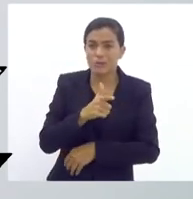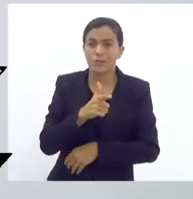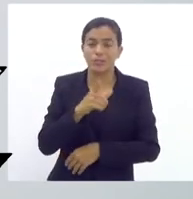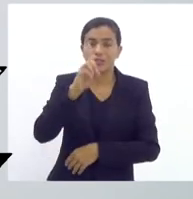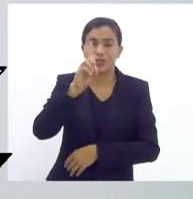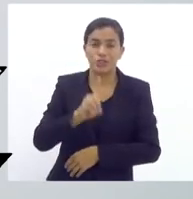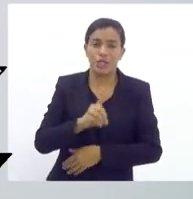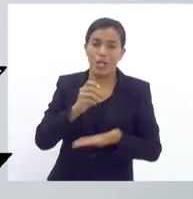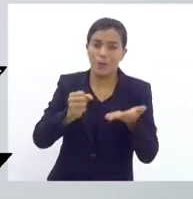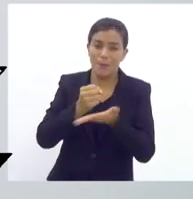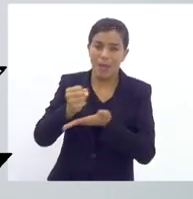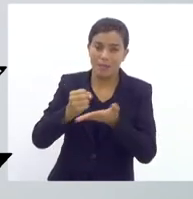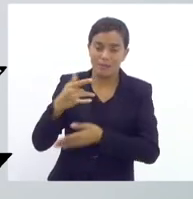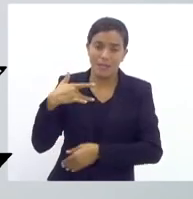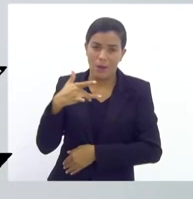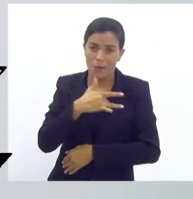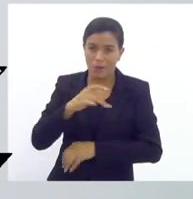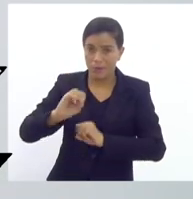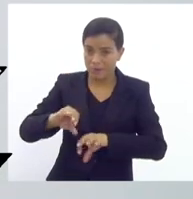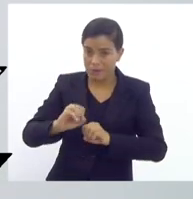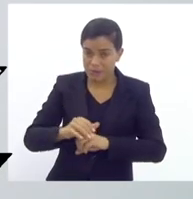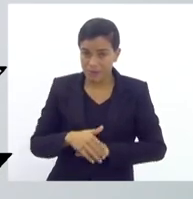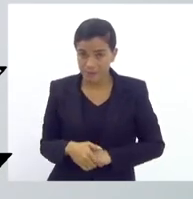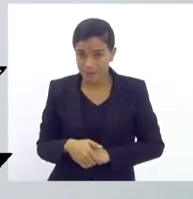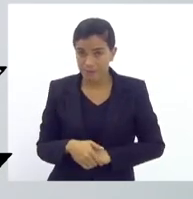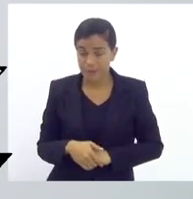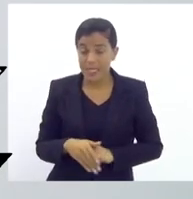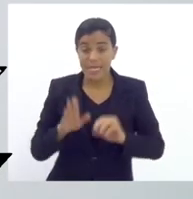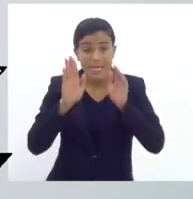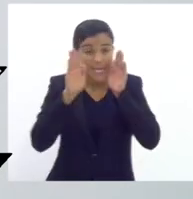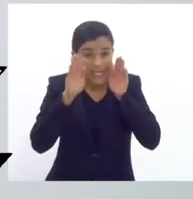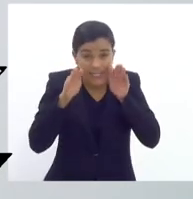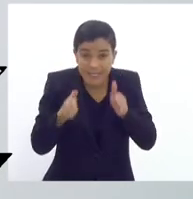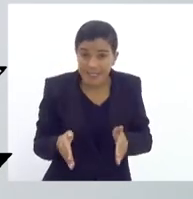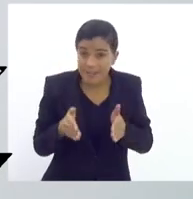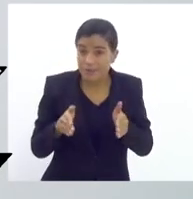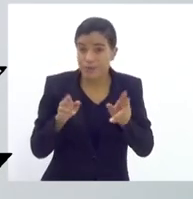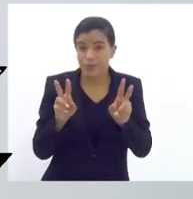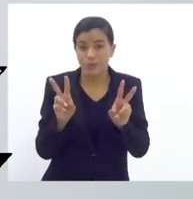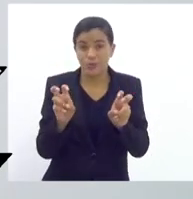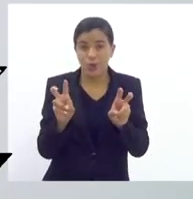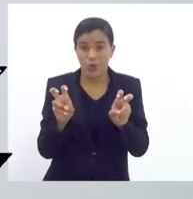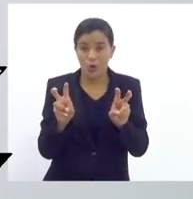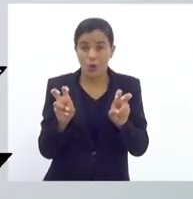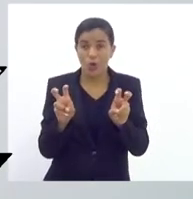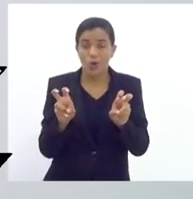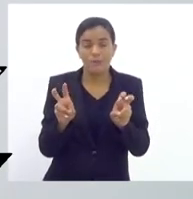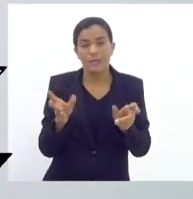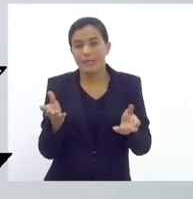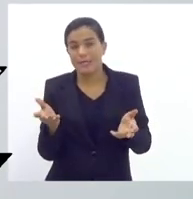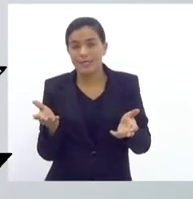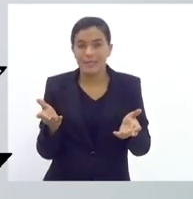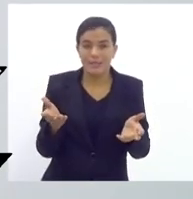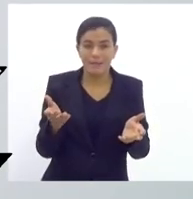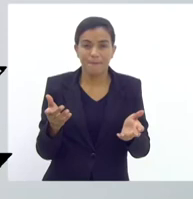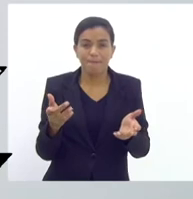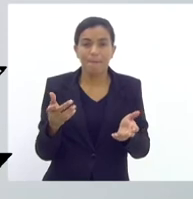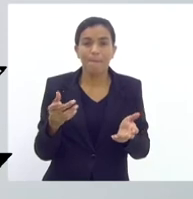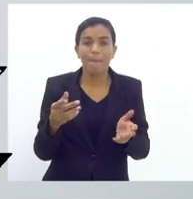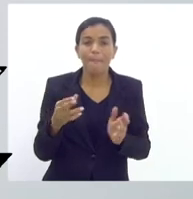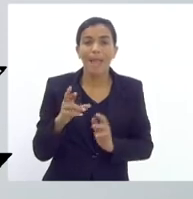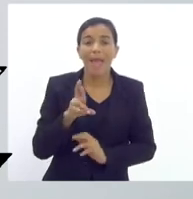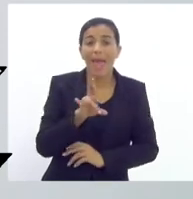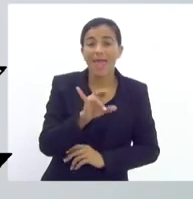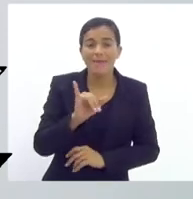direitos fundamentais como saúde educação especificamente sobre o registro migratório